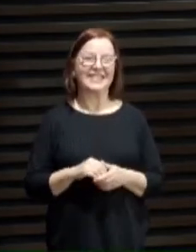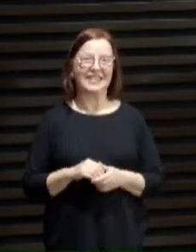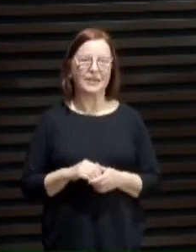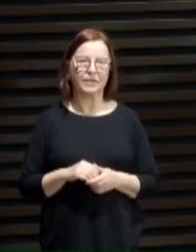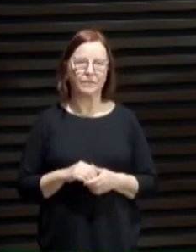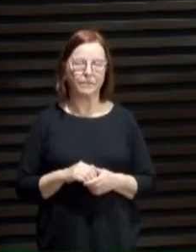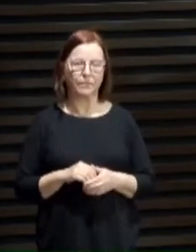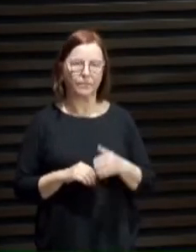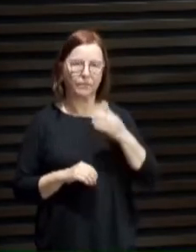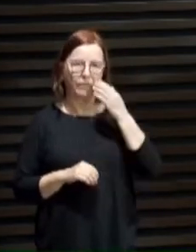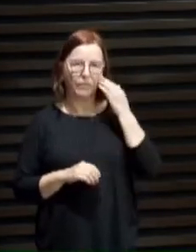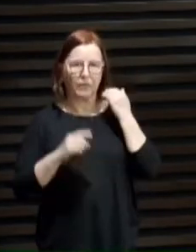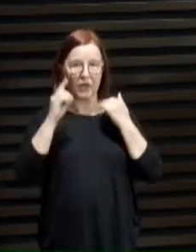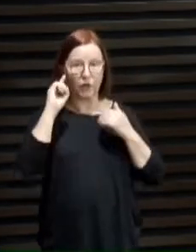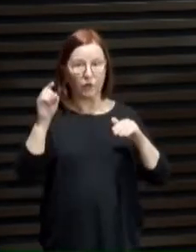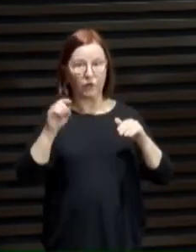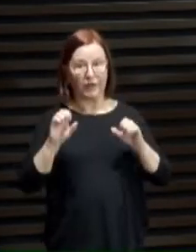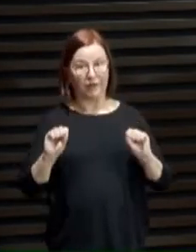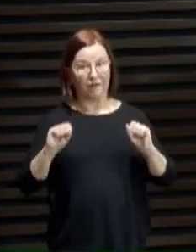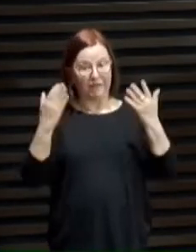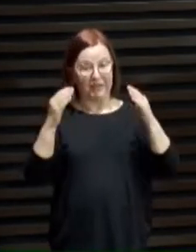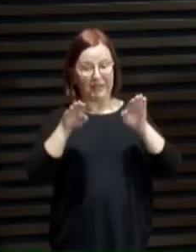Num dia de banquete,